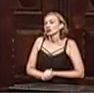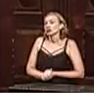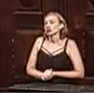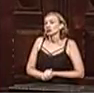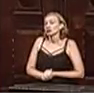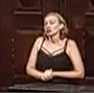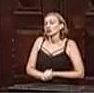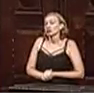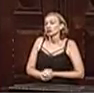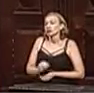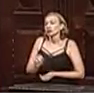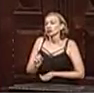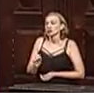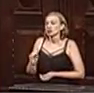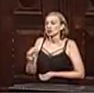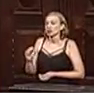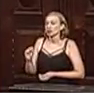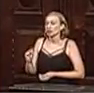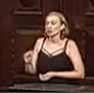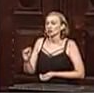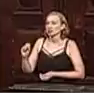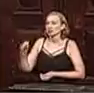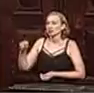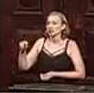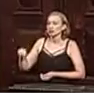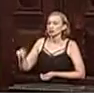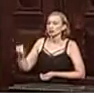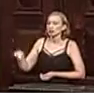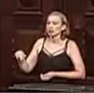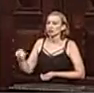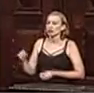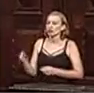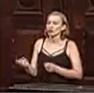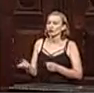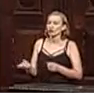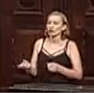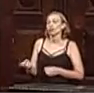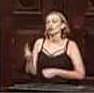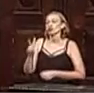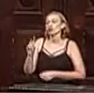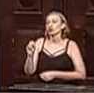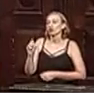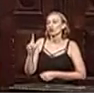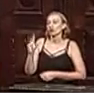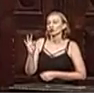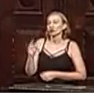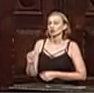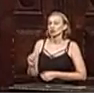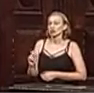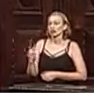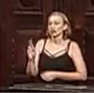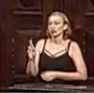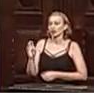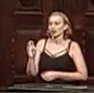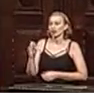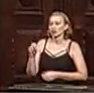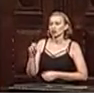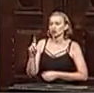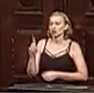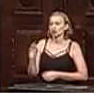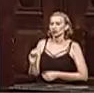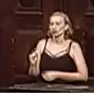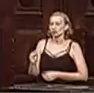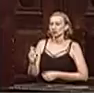na CSN em Volta Redonda, é a luta para manter o acordo celebrado sobre o